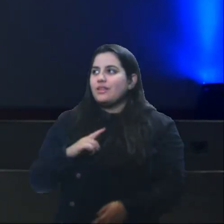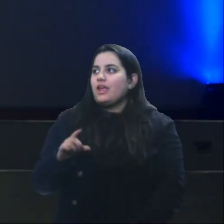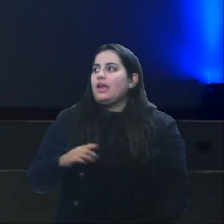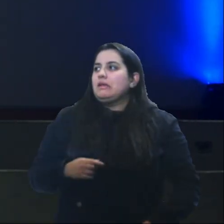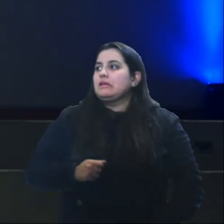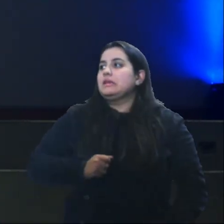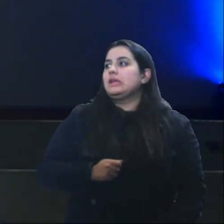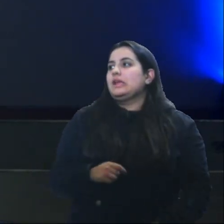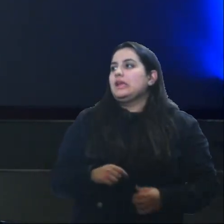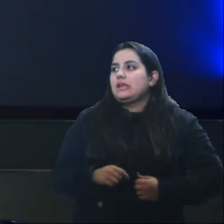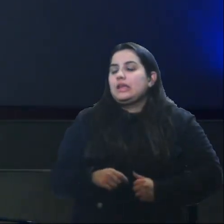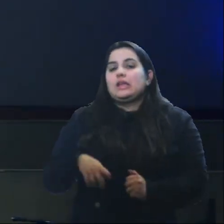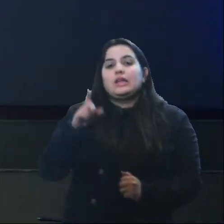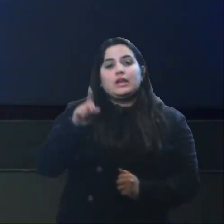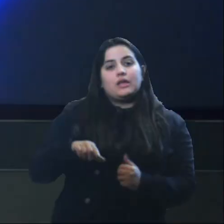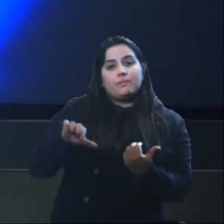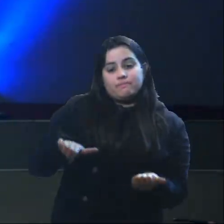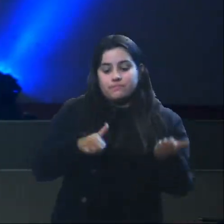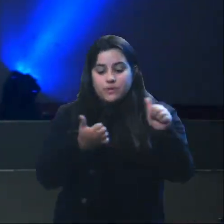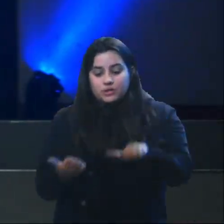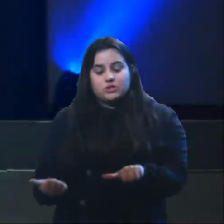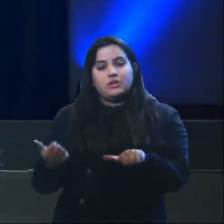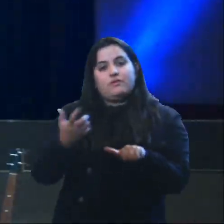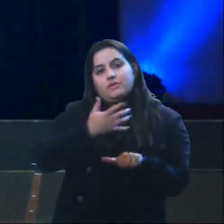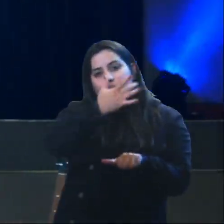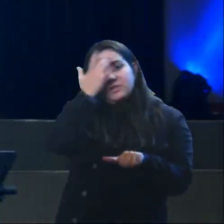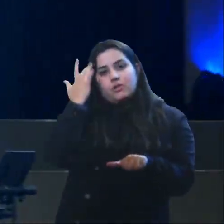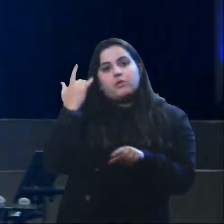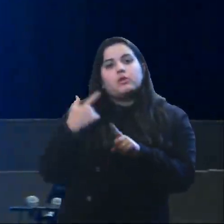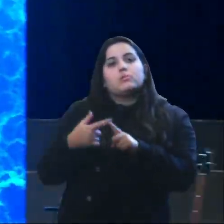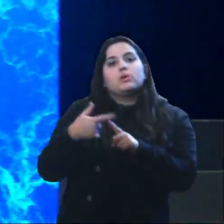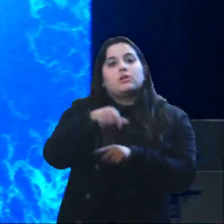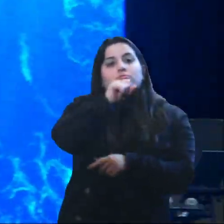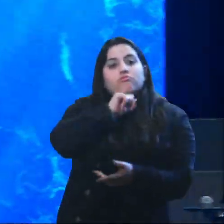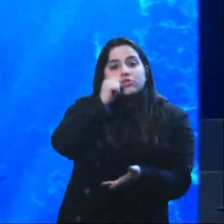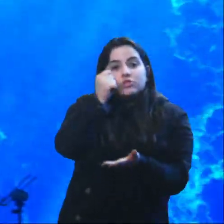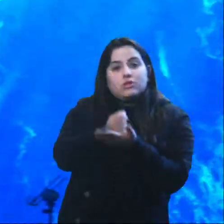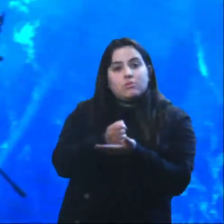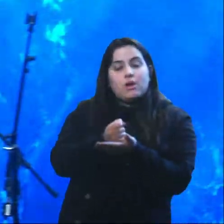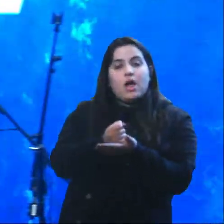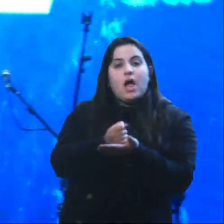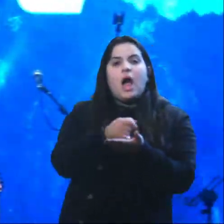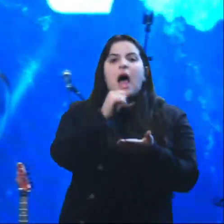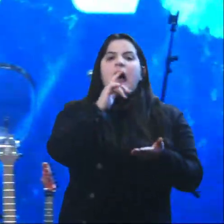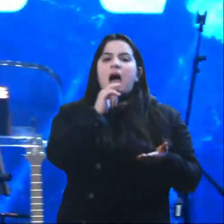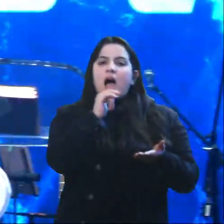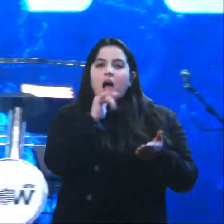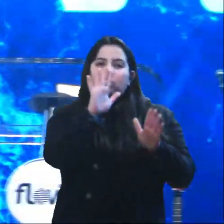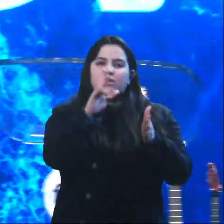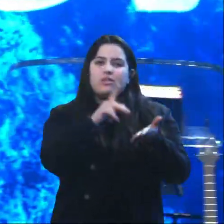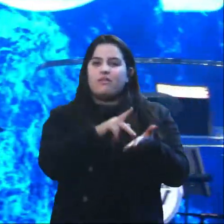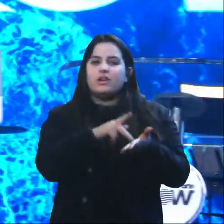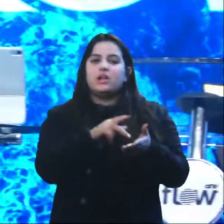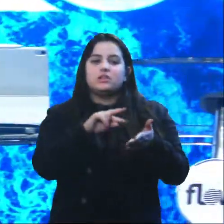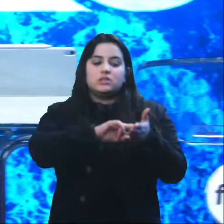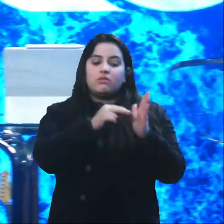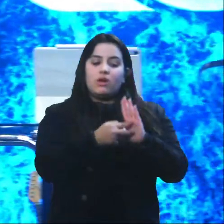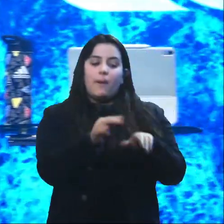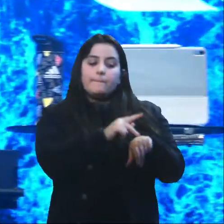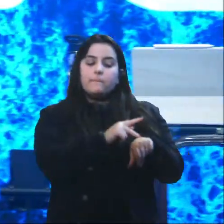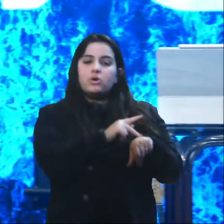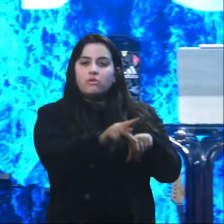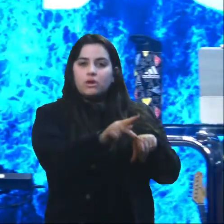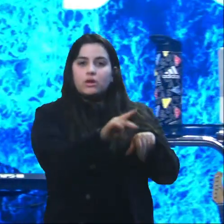batizava as pessoas porque no Antigo Testamento as águas tinham significado de purificação. E João Batista, ele começou